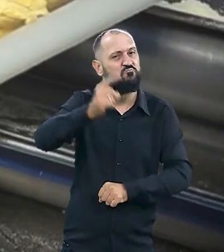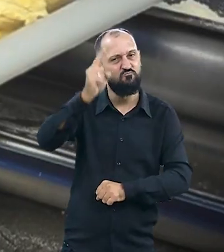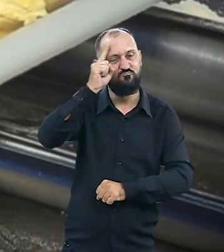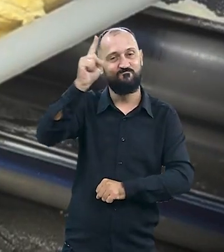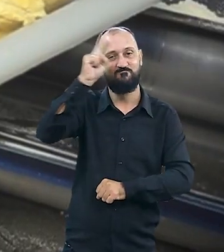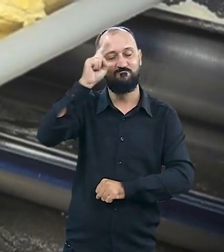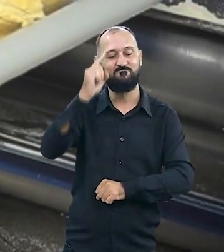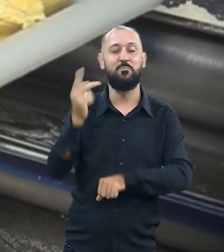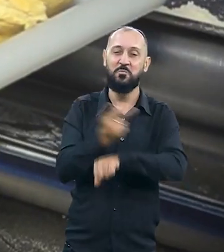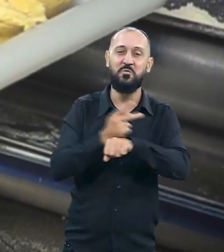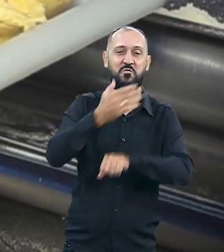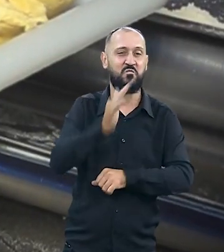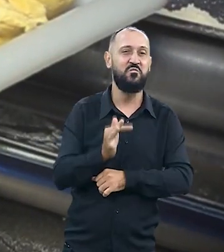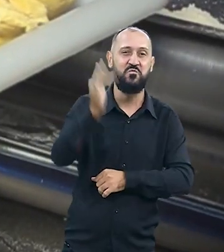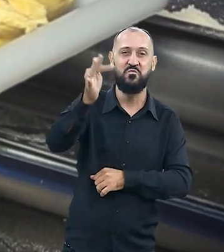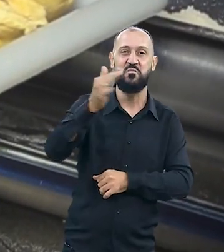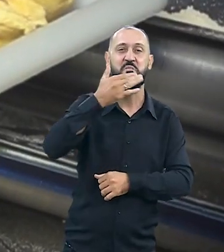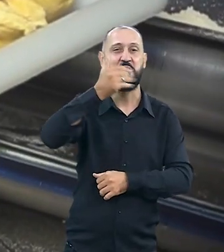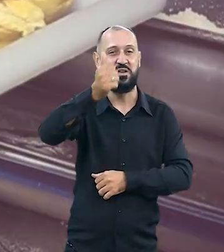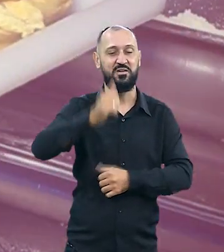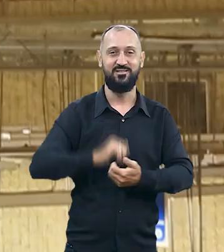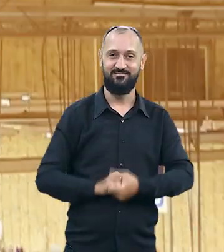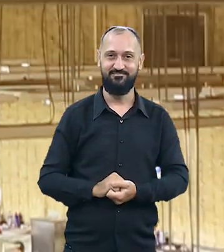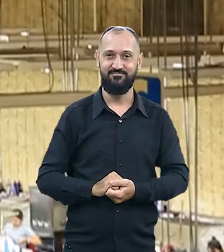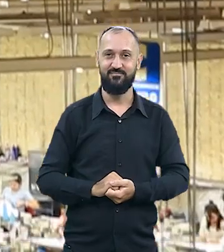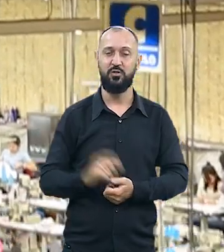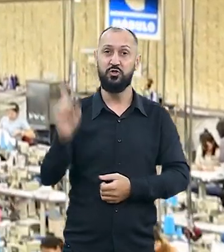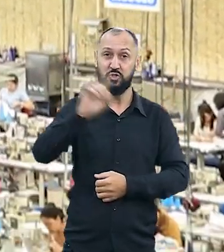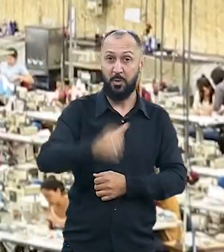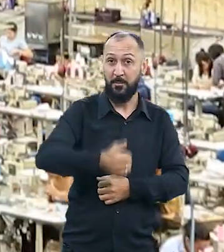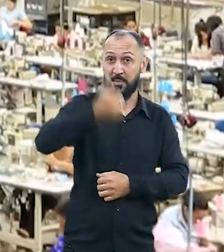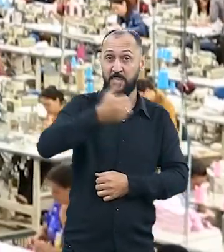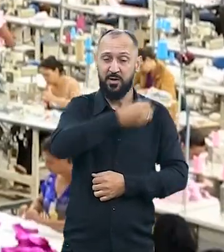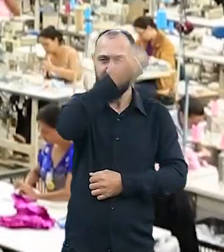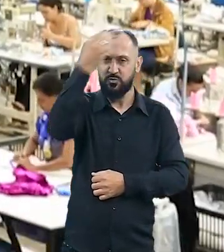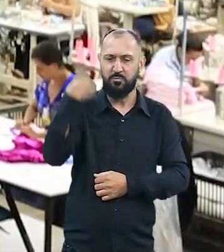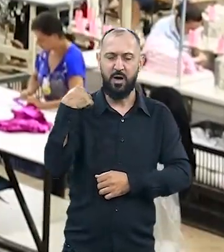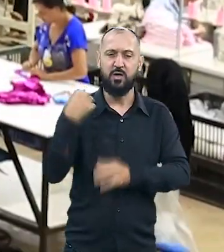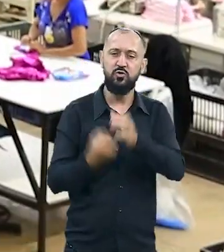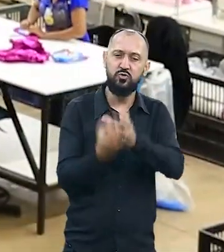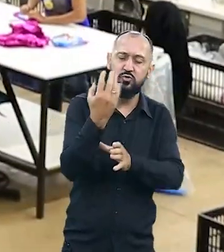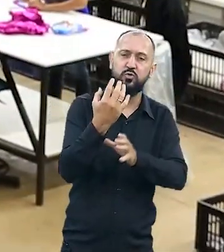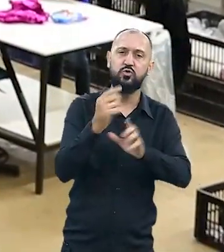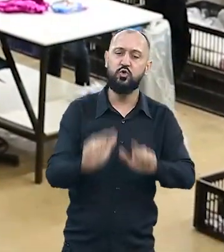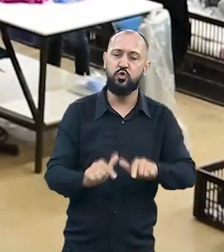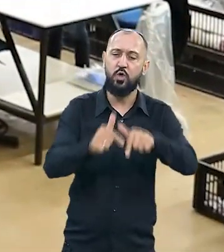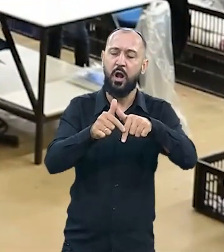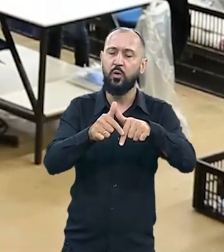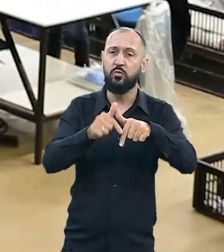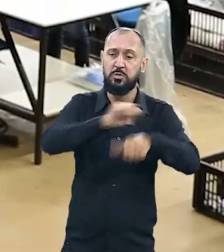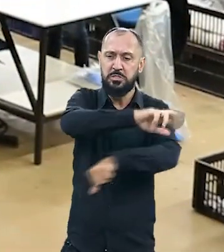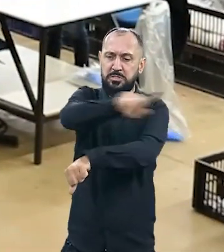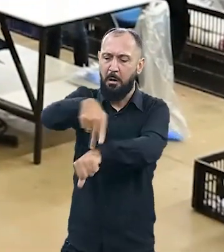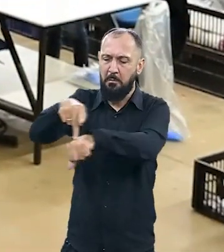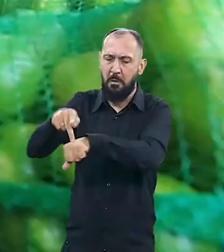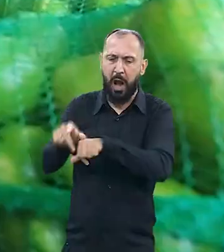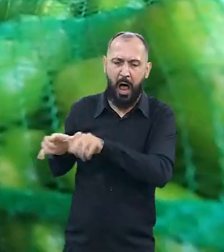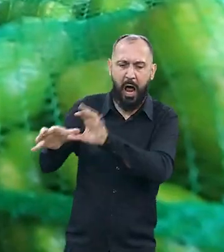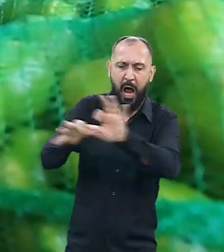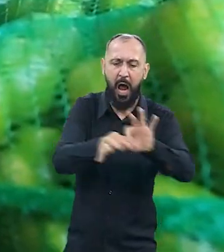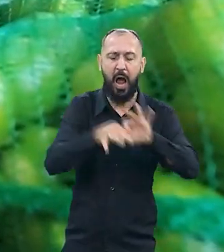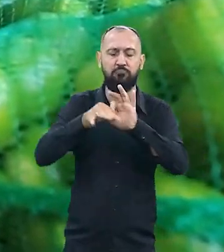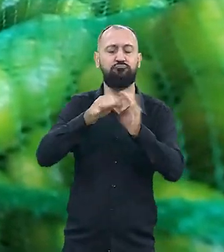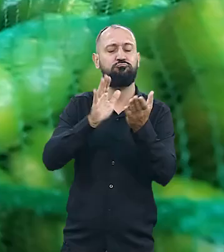dedicam diariamente em busca de um futuro melhor. O 1º de maio surge das lutas unindo nações